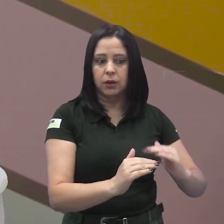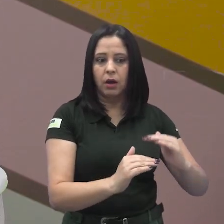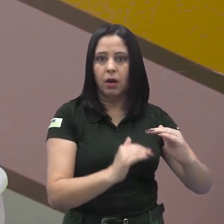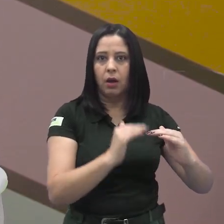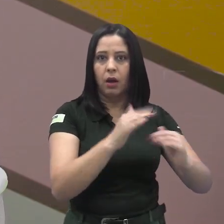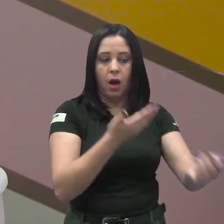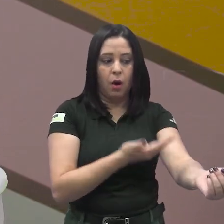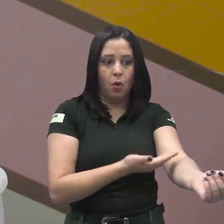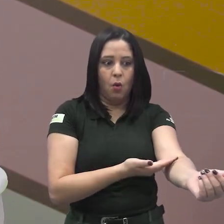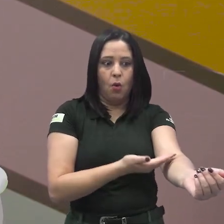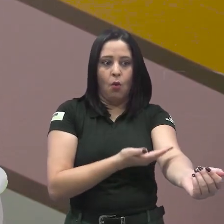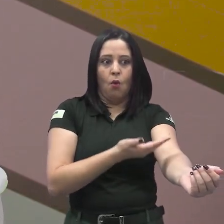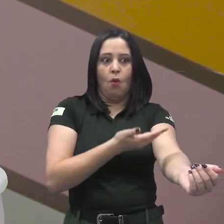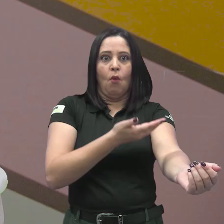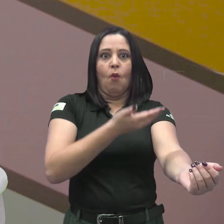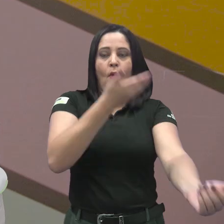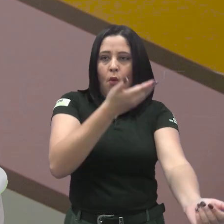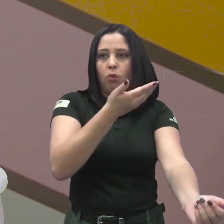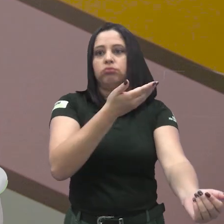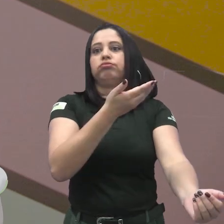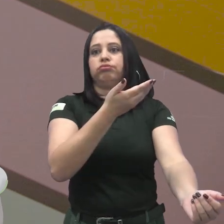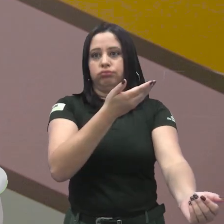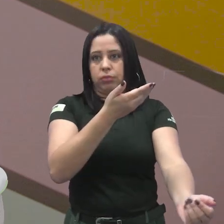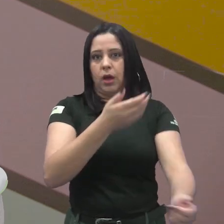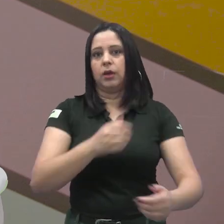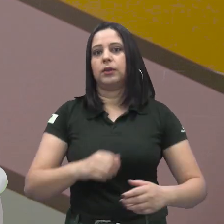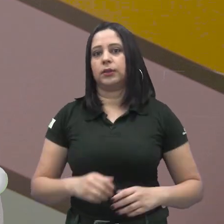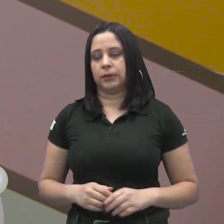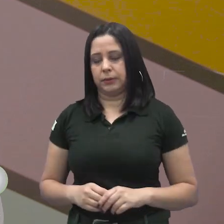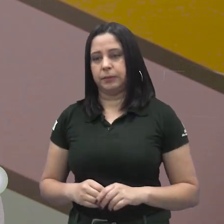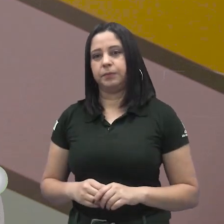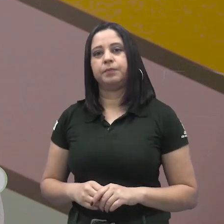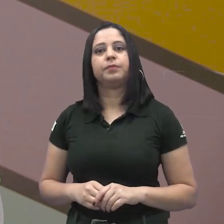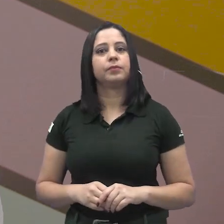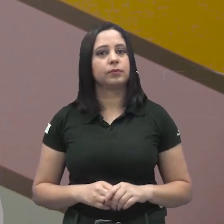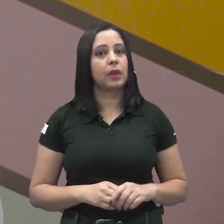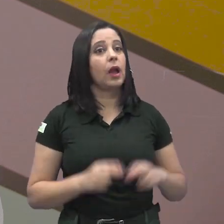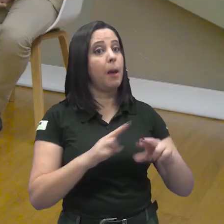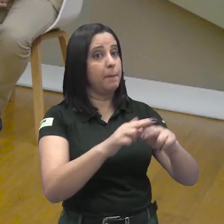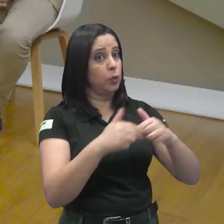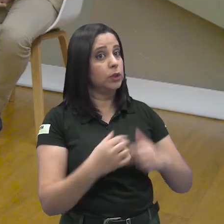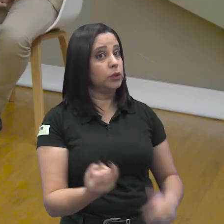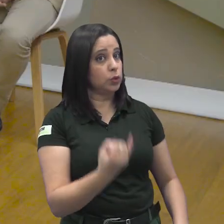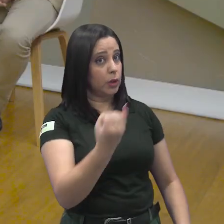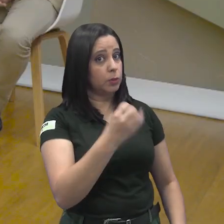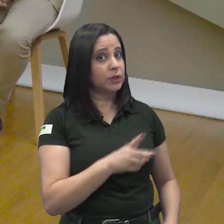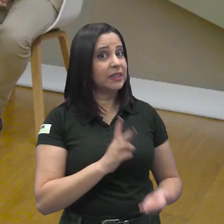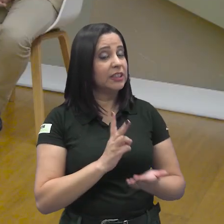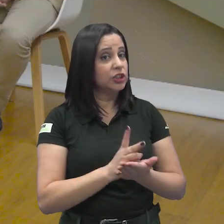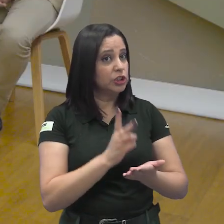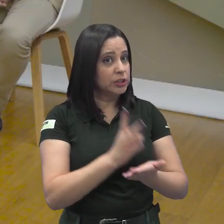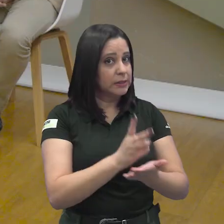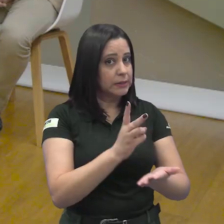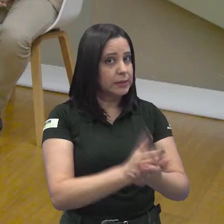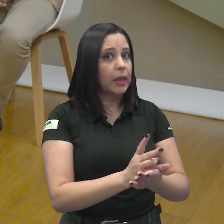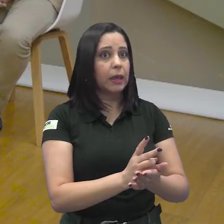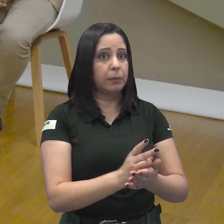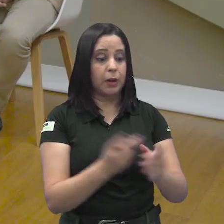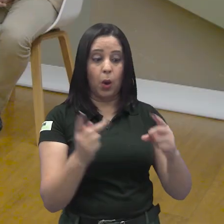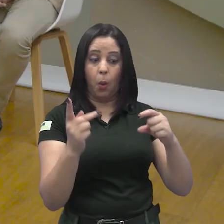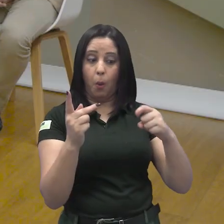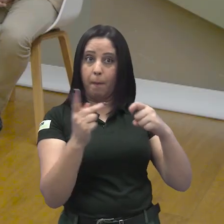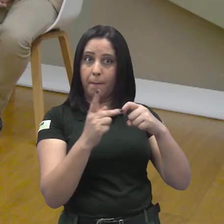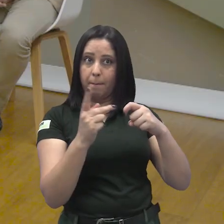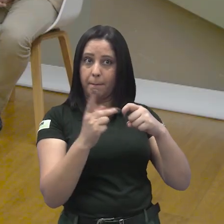se desenvolve até chegar na idade adulta e mantém esses níveis saudáveis aí, digamos. Olha, por isso que é importante acompanhar, além do